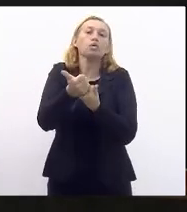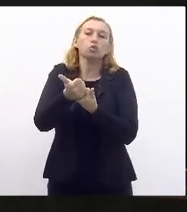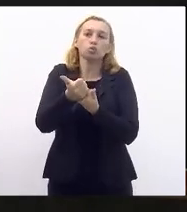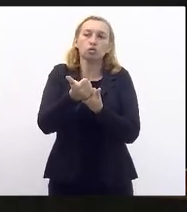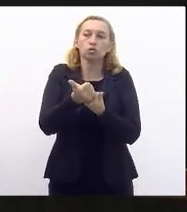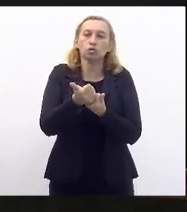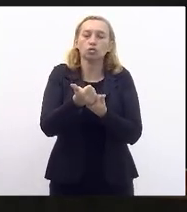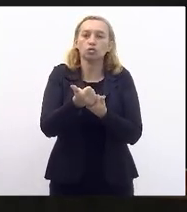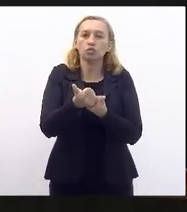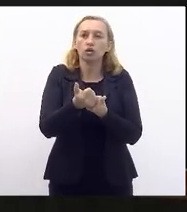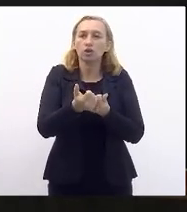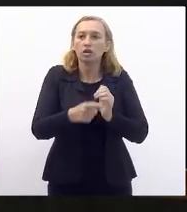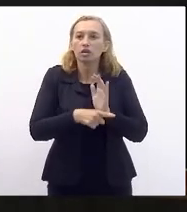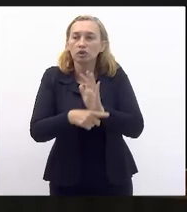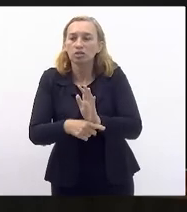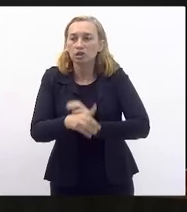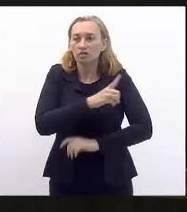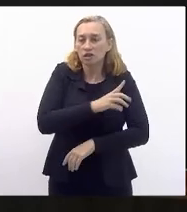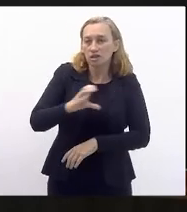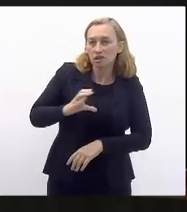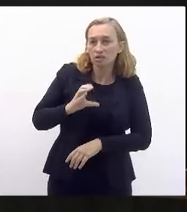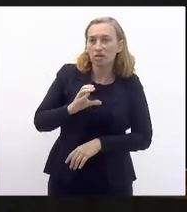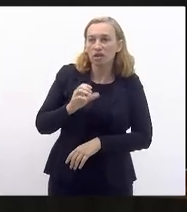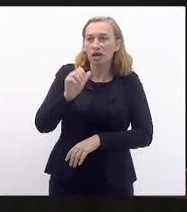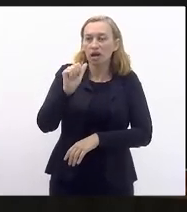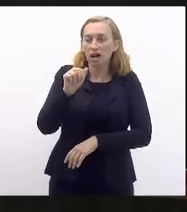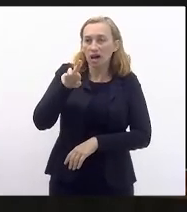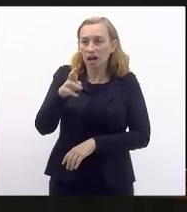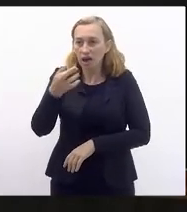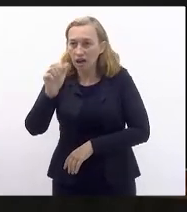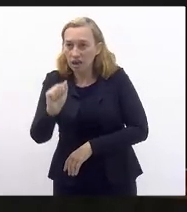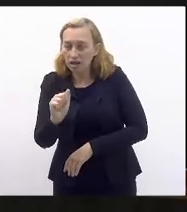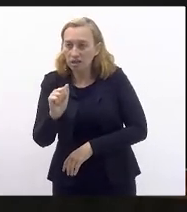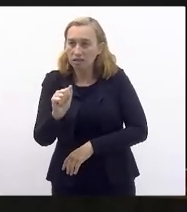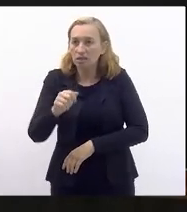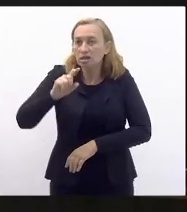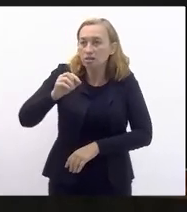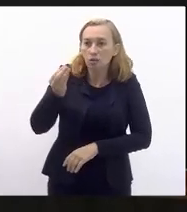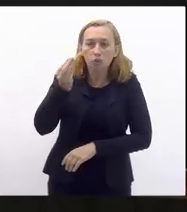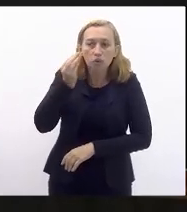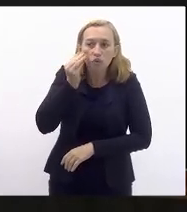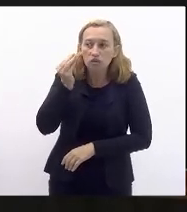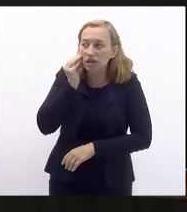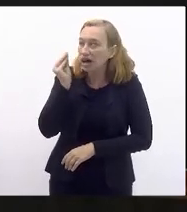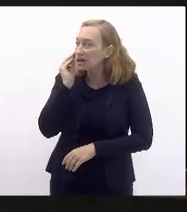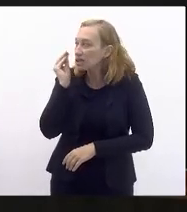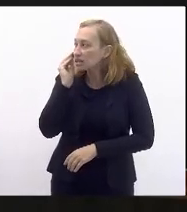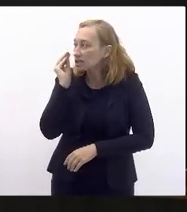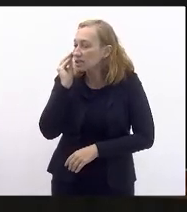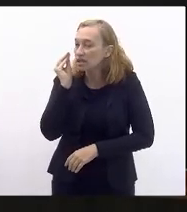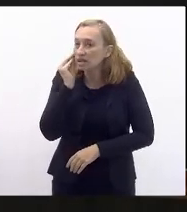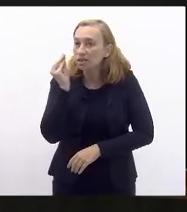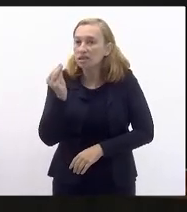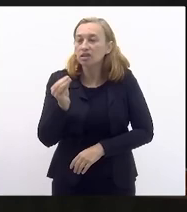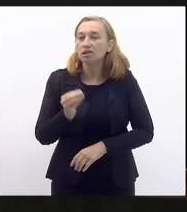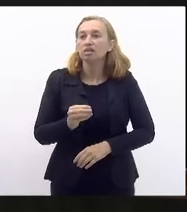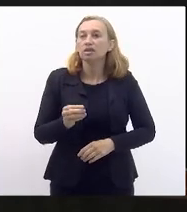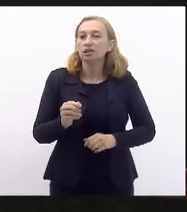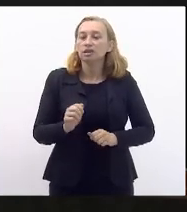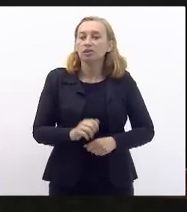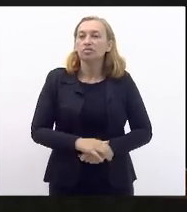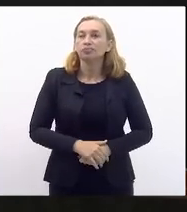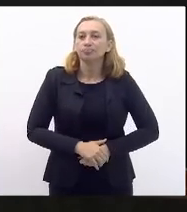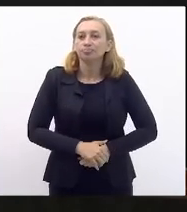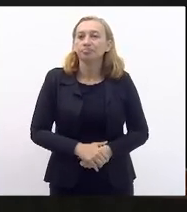foi emprestado a Defesa Civil em Angra dos Reis nessa oportunidade prontamente desencadeou ações